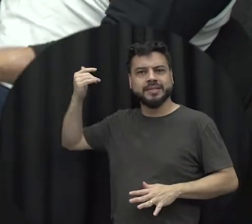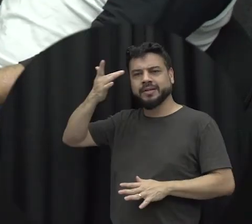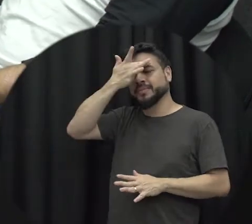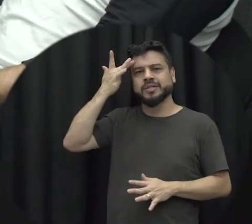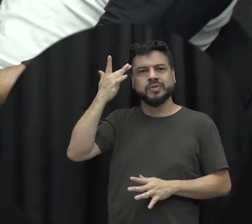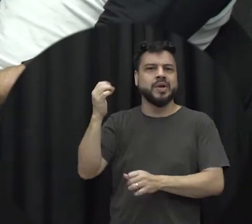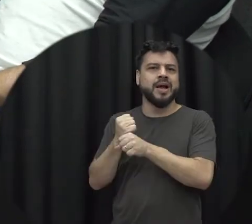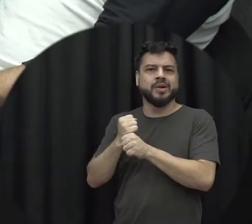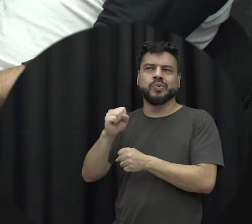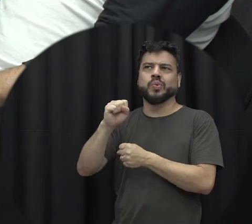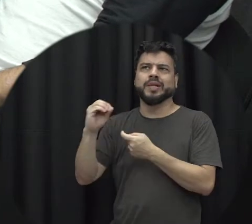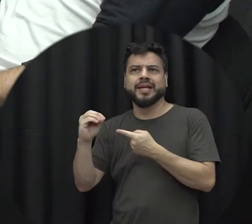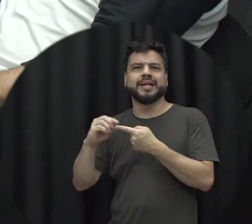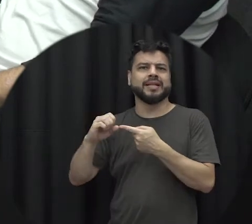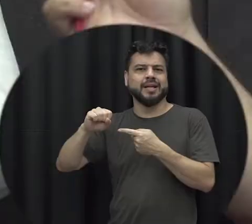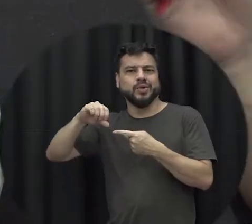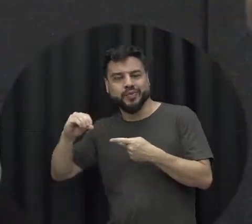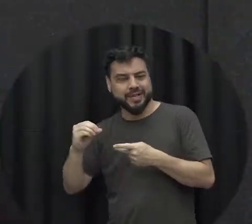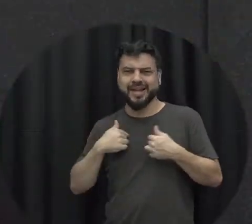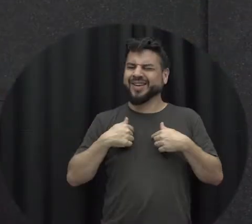década de 80, 90... eu também sou.